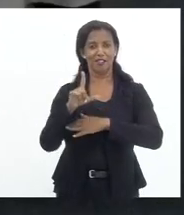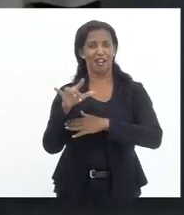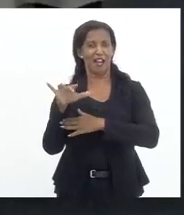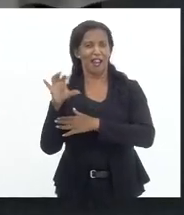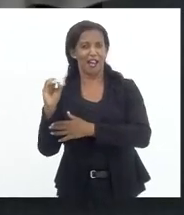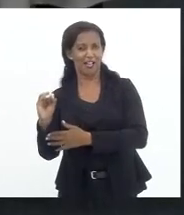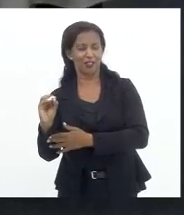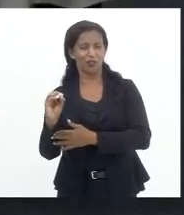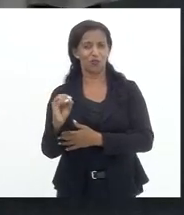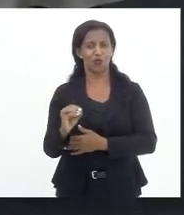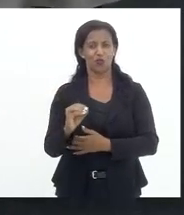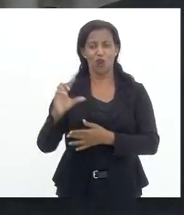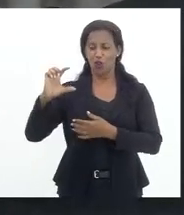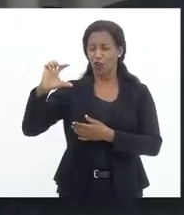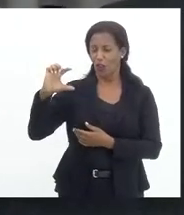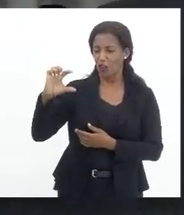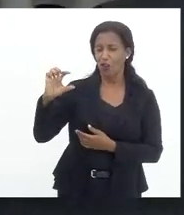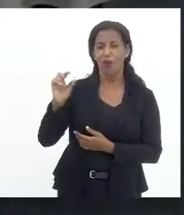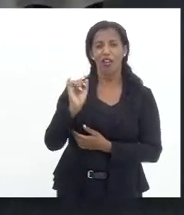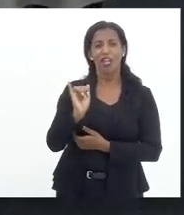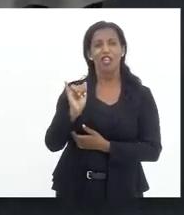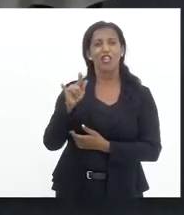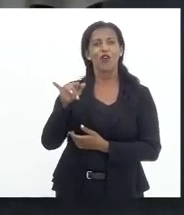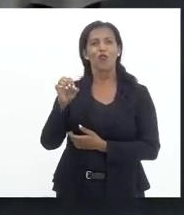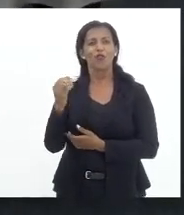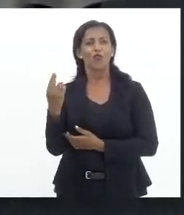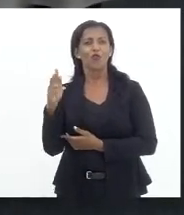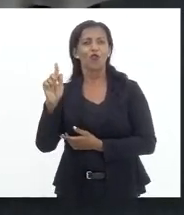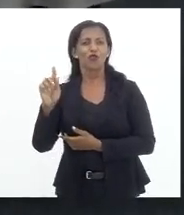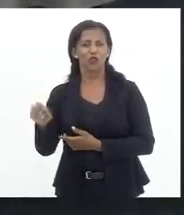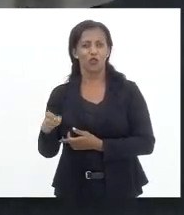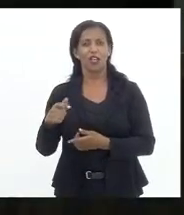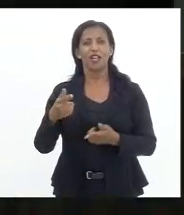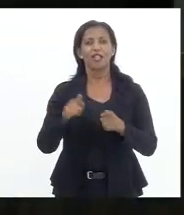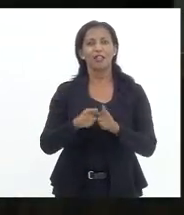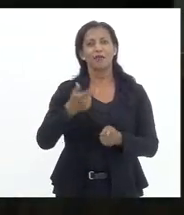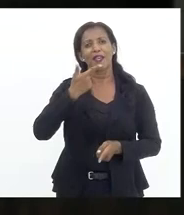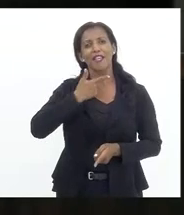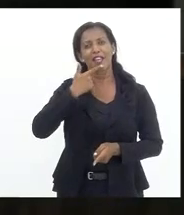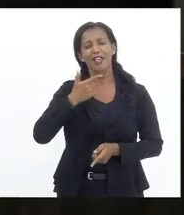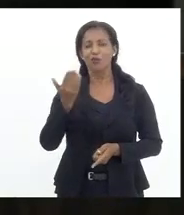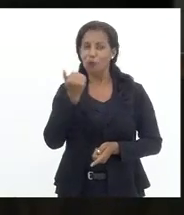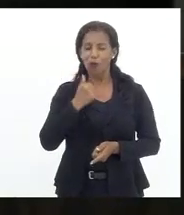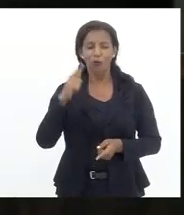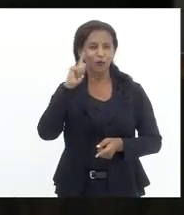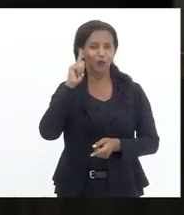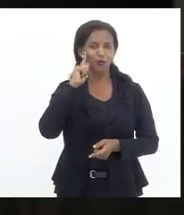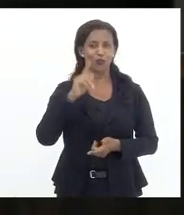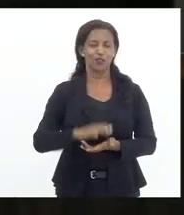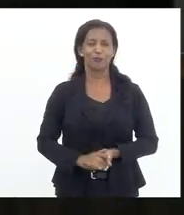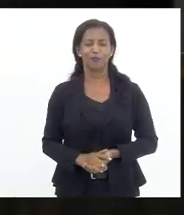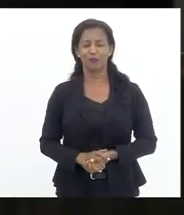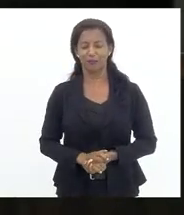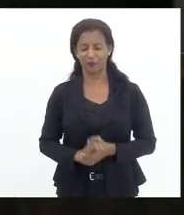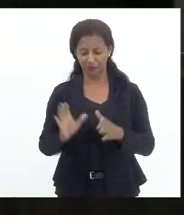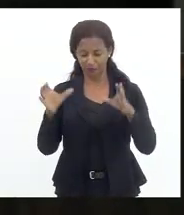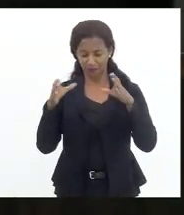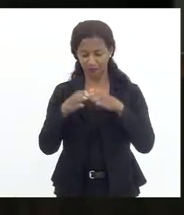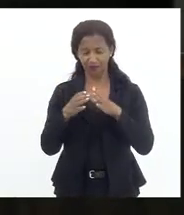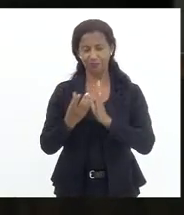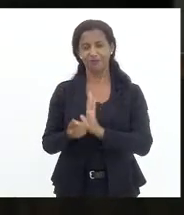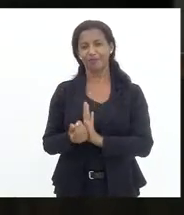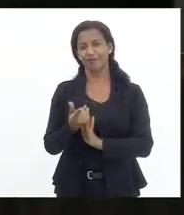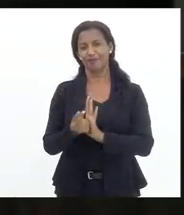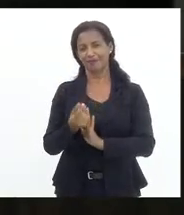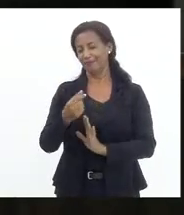presidente. Tomo iogurte todos os dias e como queijo. Faz bem. Pela Comissão de Orçamento,